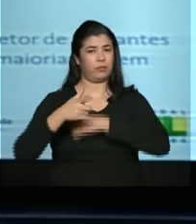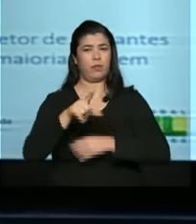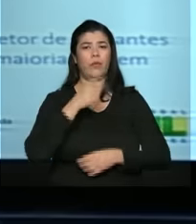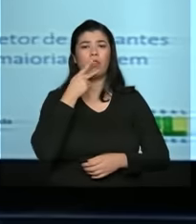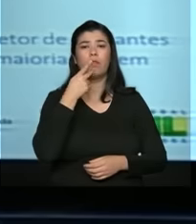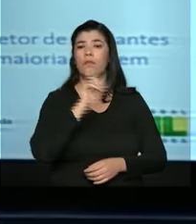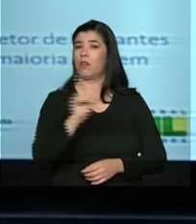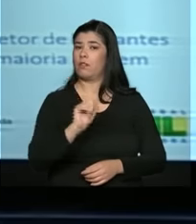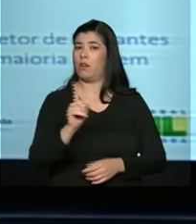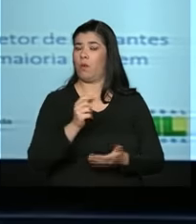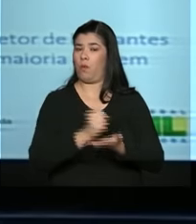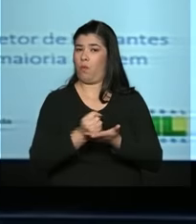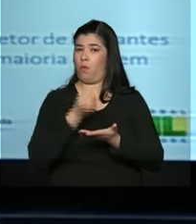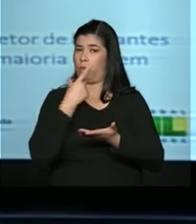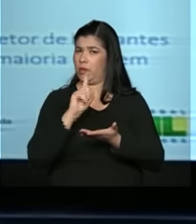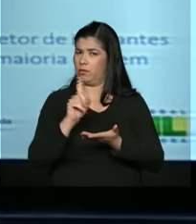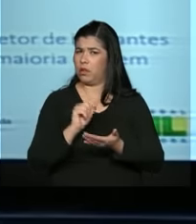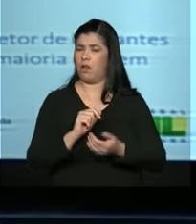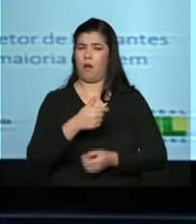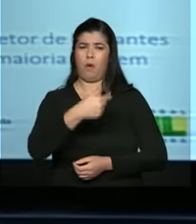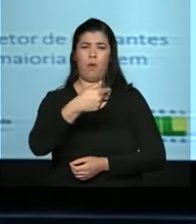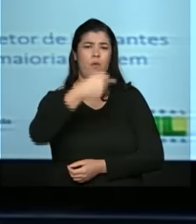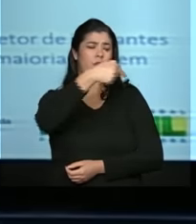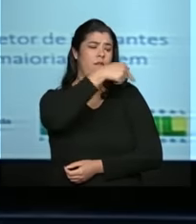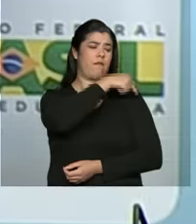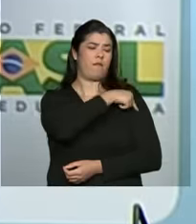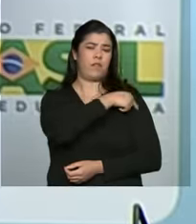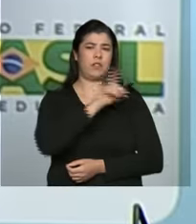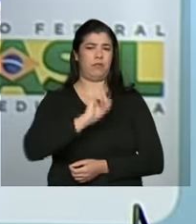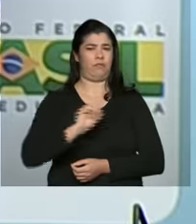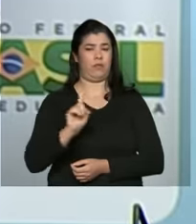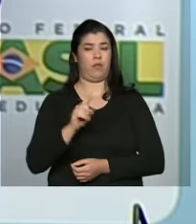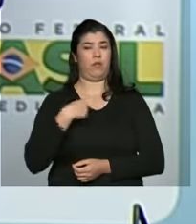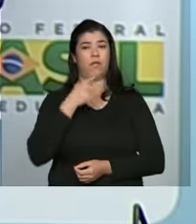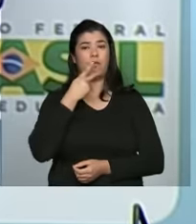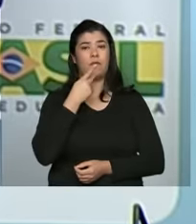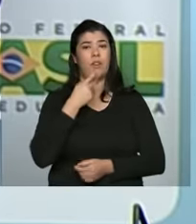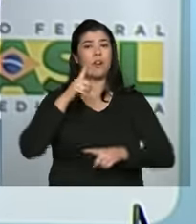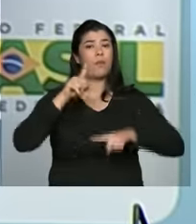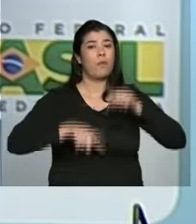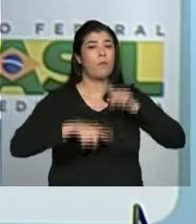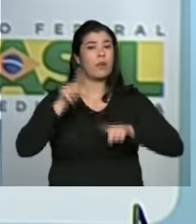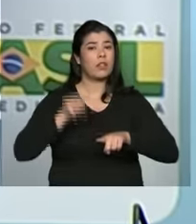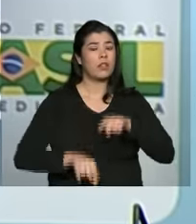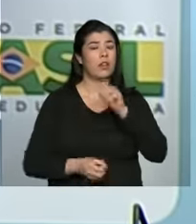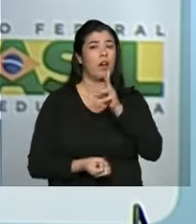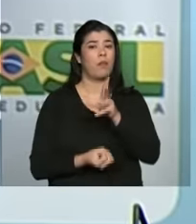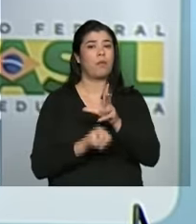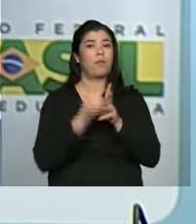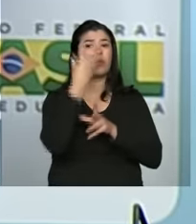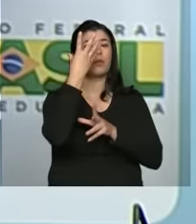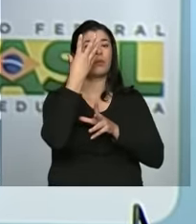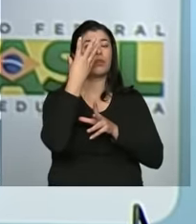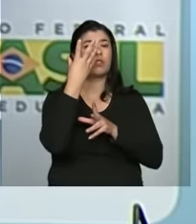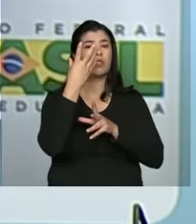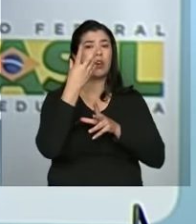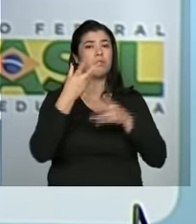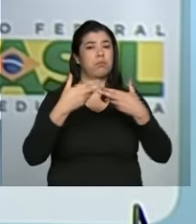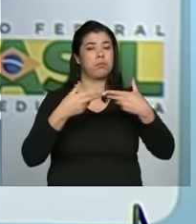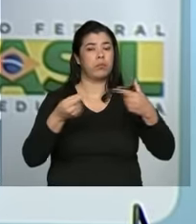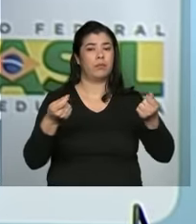medicamentos certo não entram vacinas aqui são produtos médicos ele mobilizou no nosso país o volume de